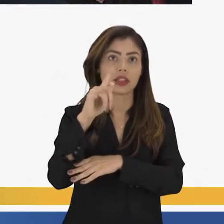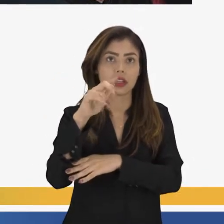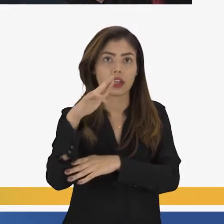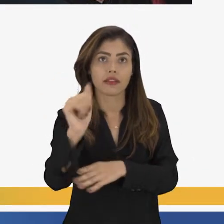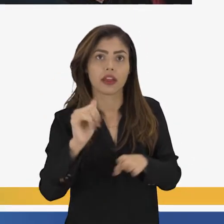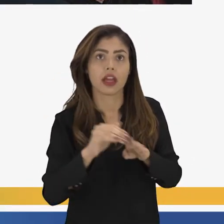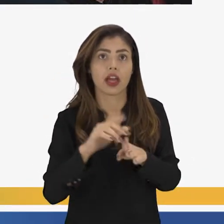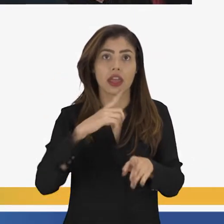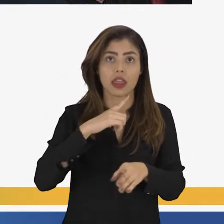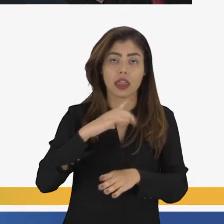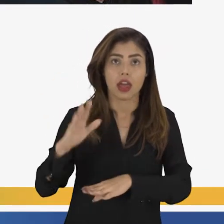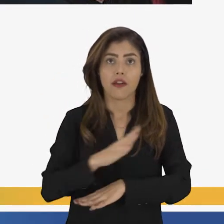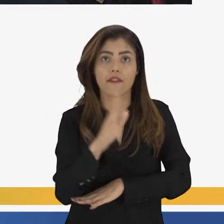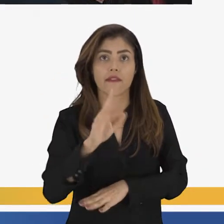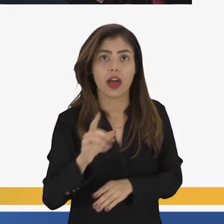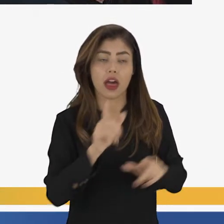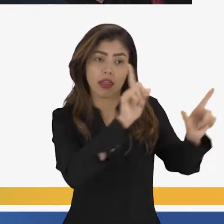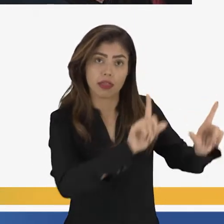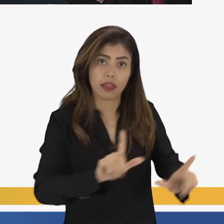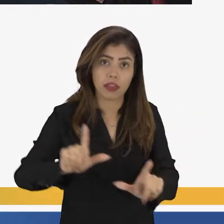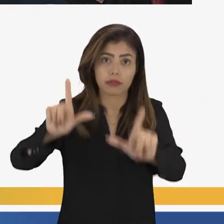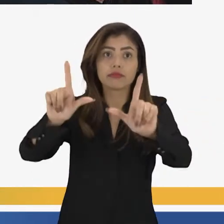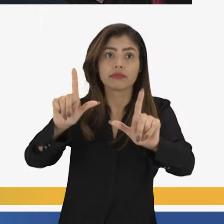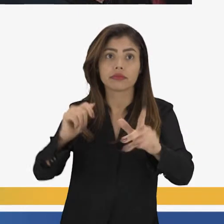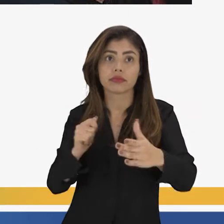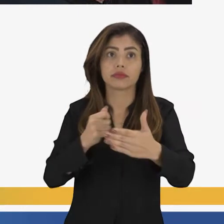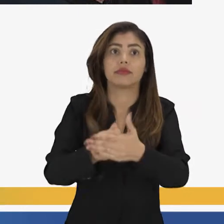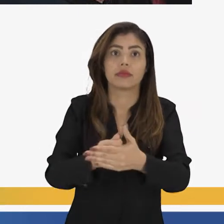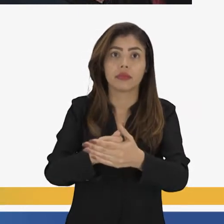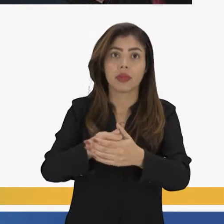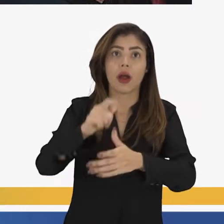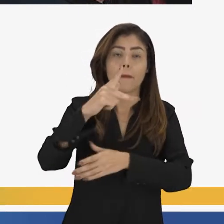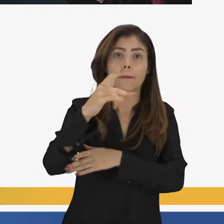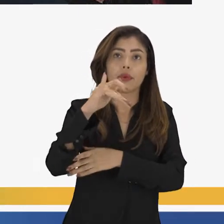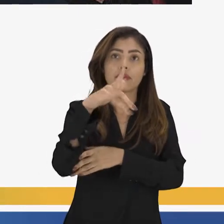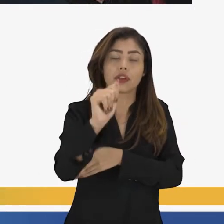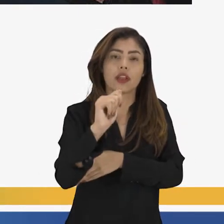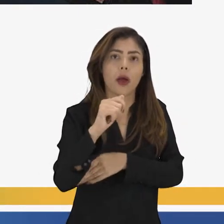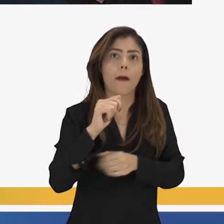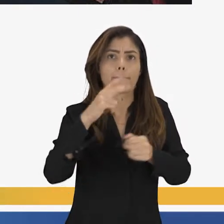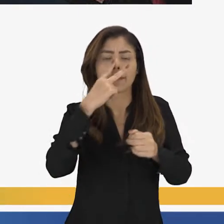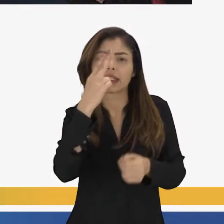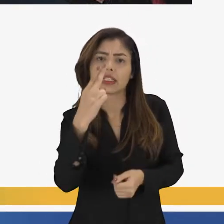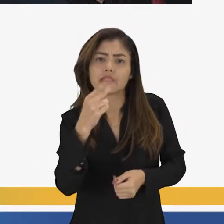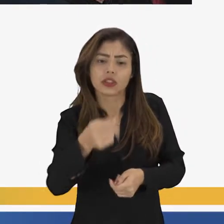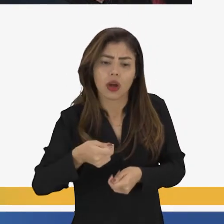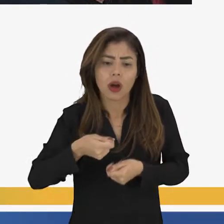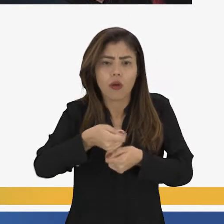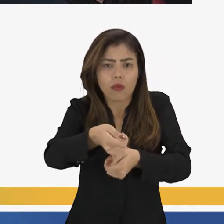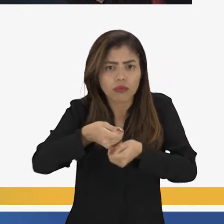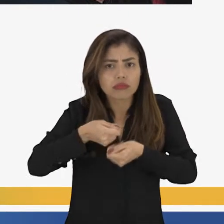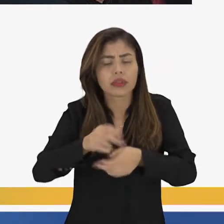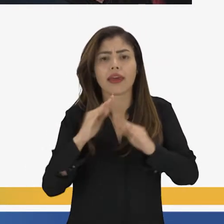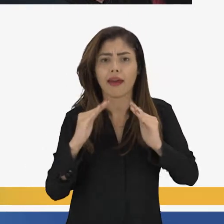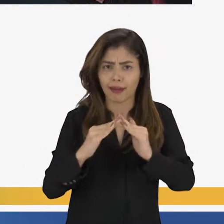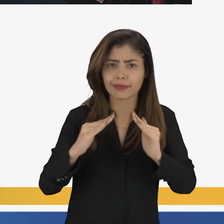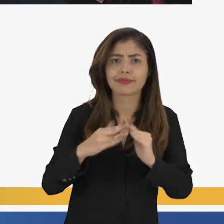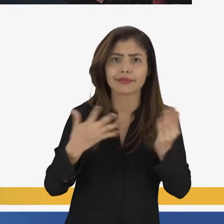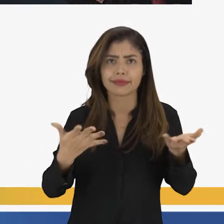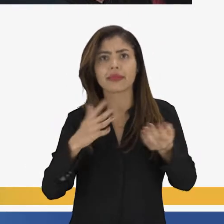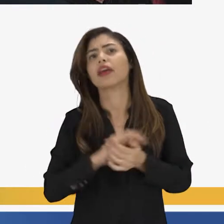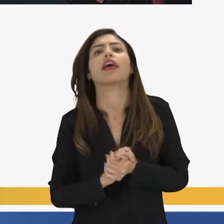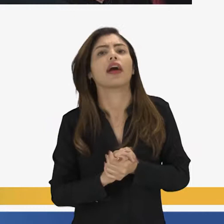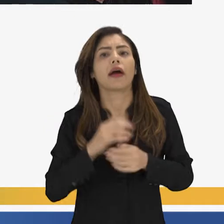na vazão de uma tela através da pressão e de um puxador. Ele parece um rodo, assim, daqueles que a gente tem em casa, né? Que